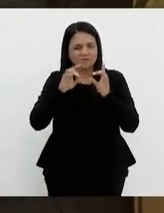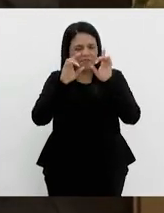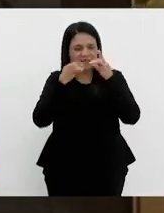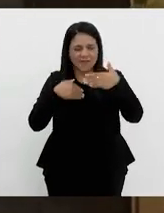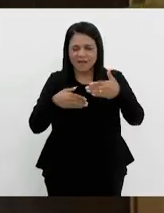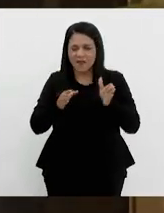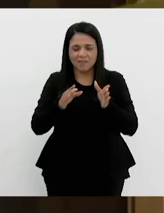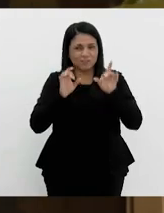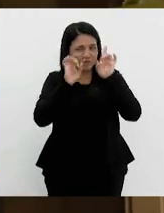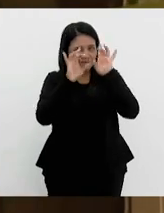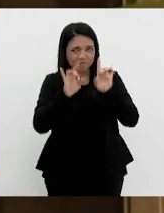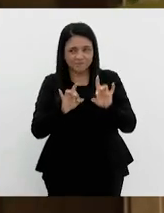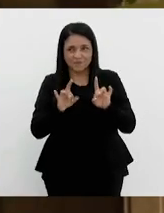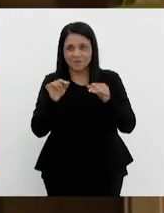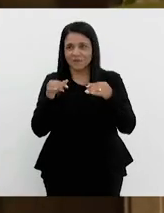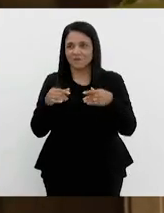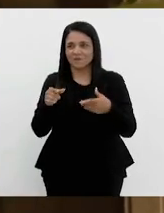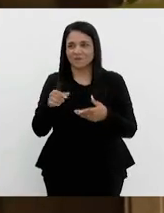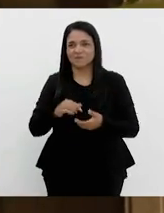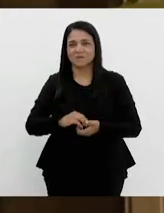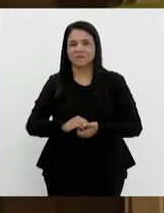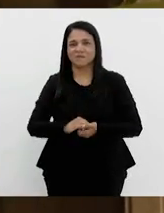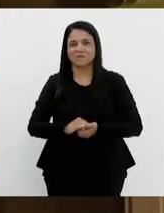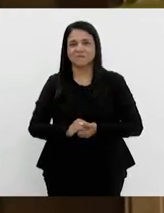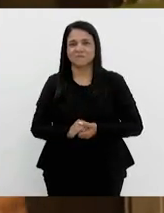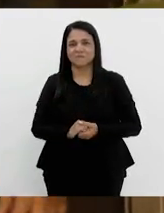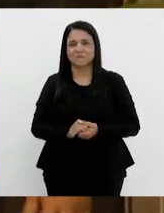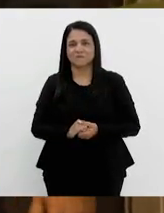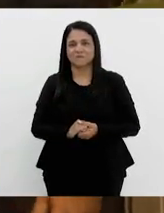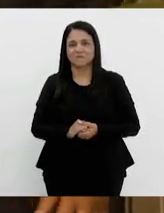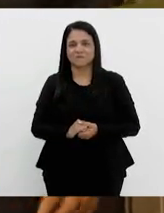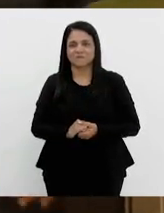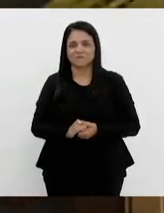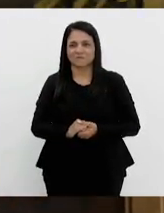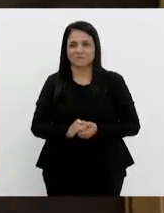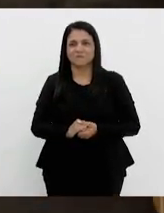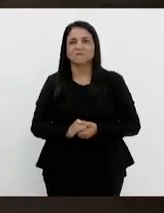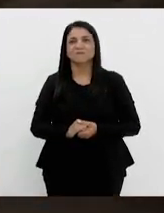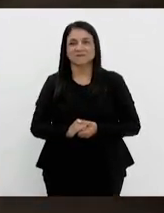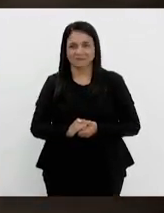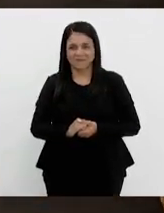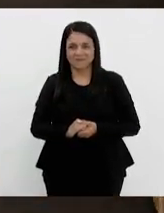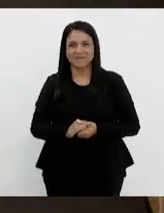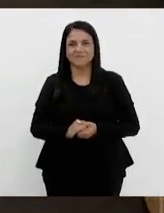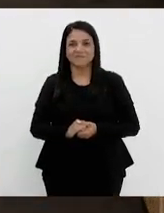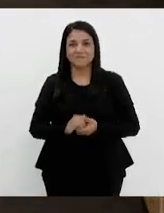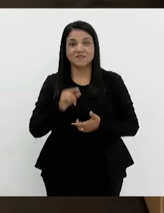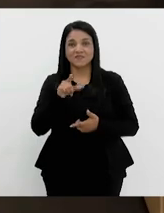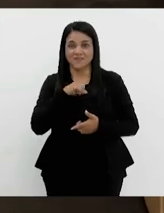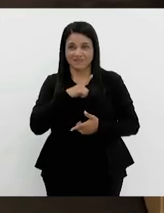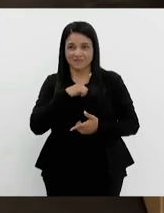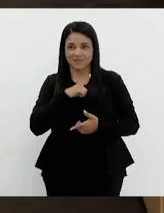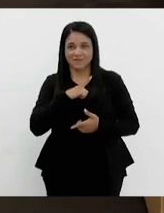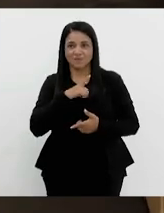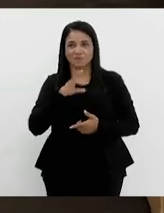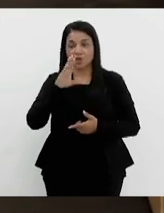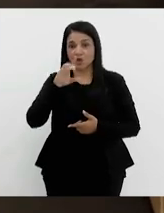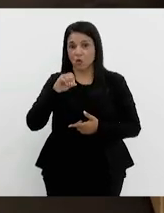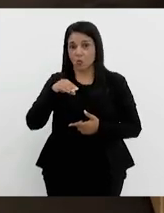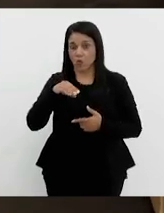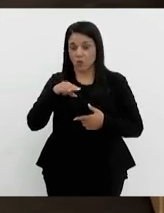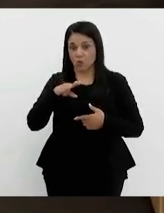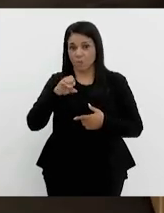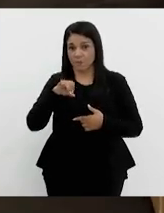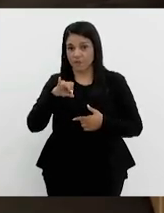P por favor não não tá esse esse temos aqui então comitê Cristo G20 com a